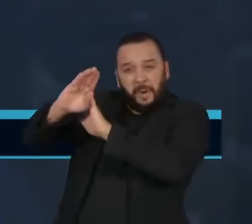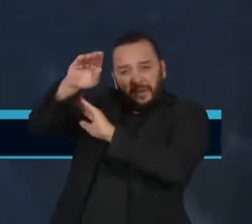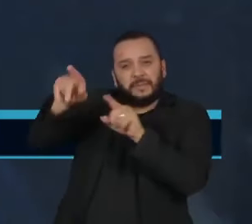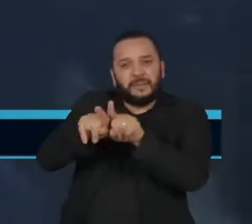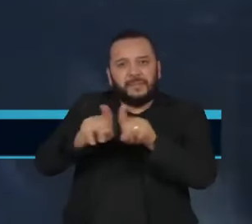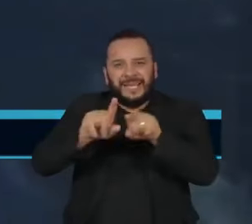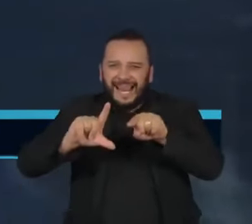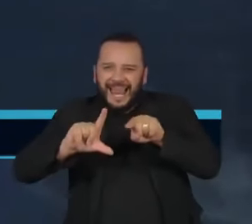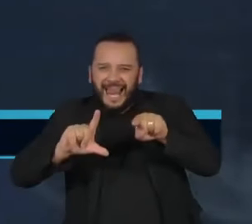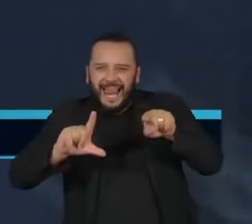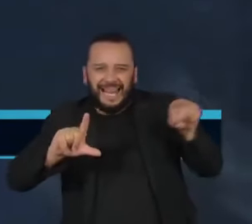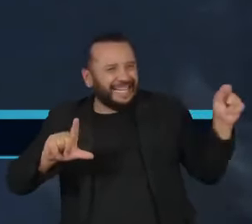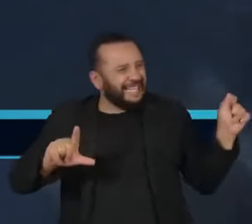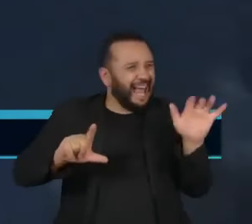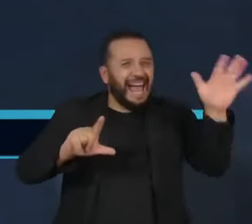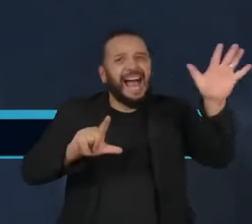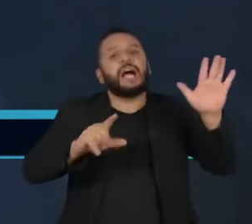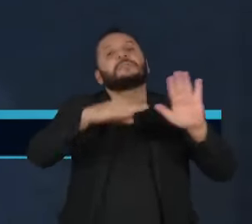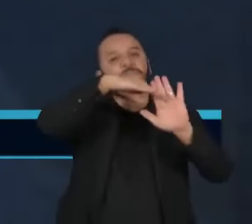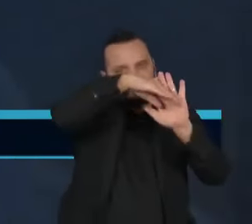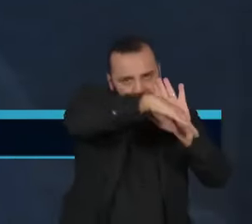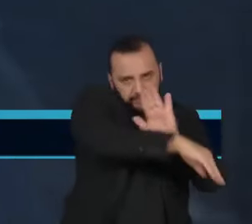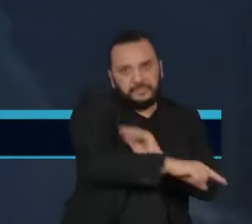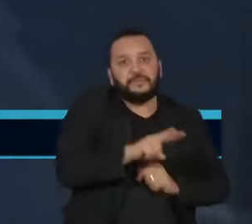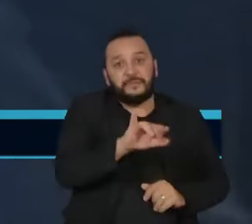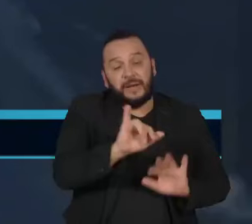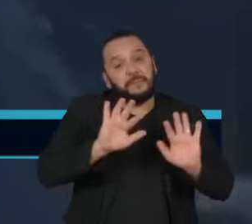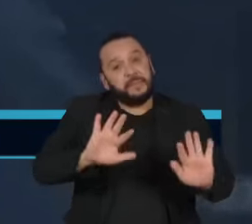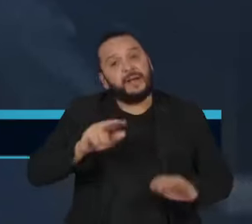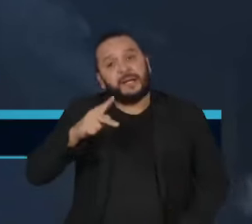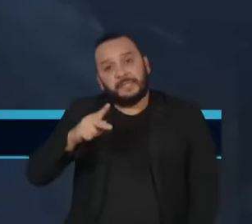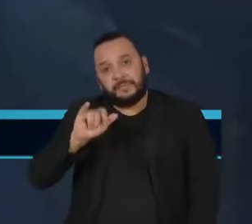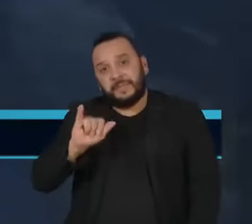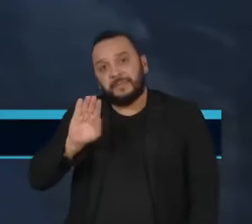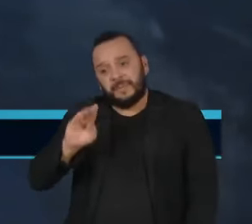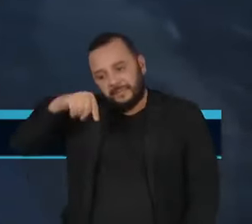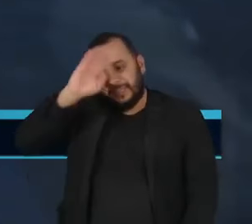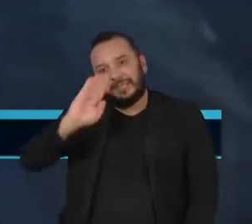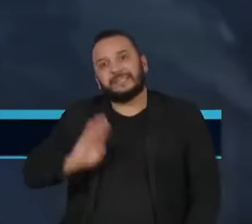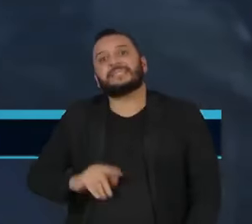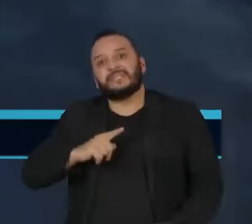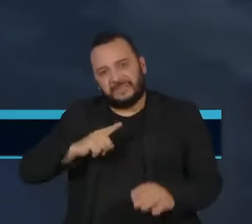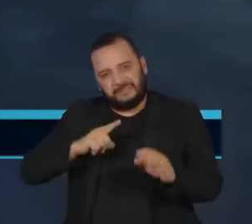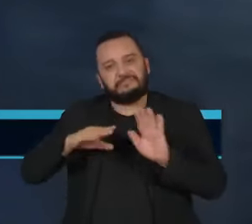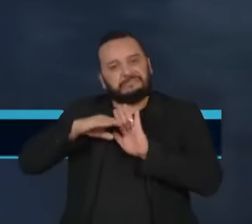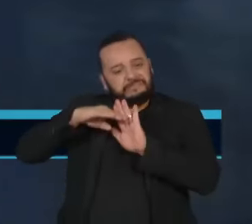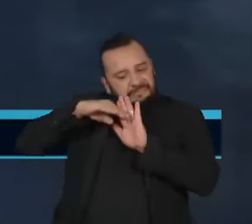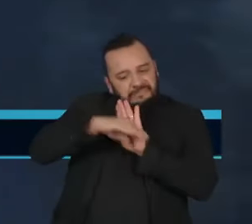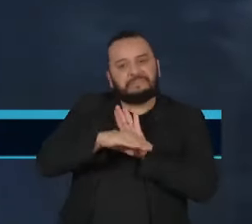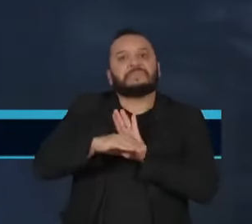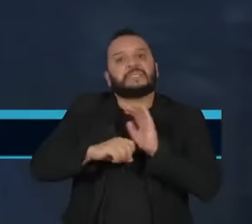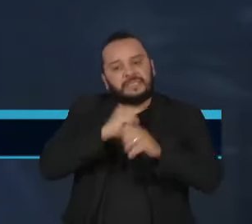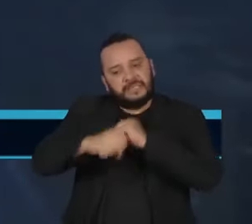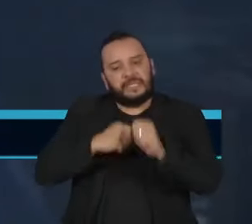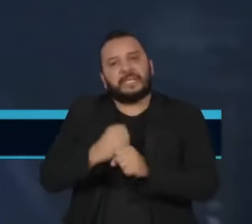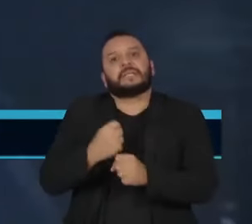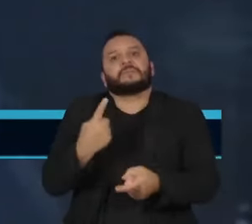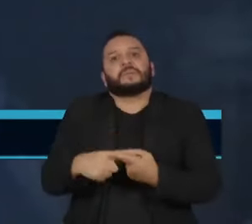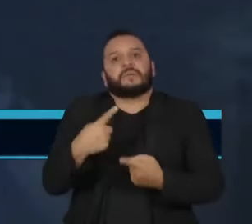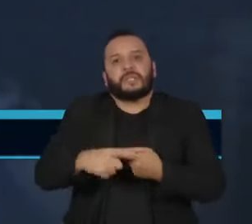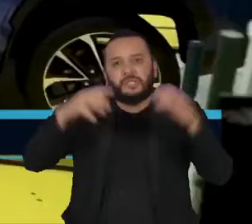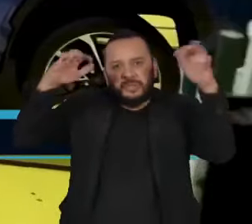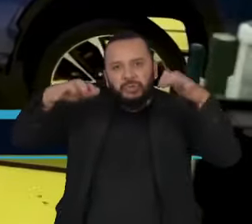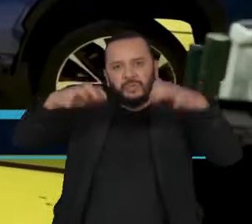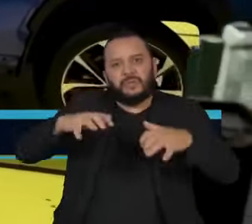vez, o órgão estimou queda no PIB brasileiro para este ano, após as enchentes no Rio Grande do Sul e progresso em